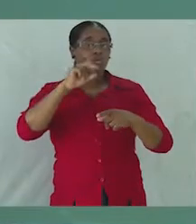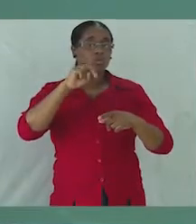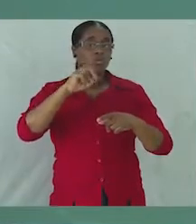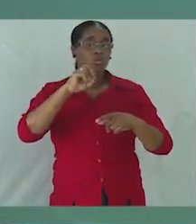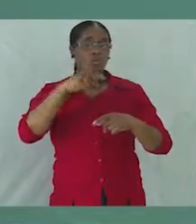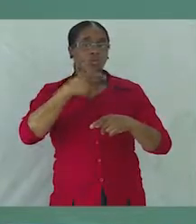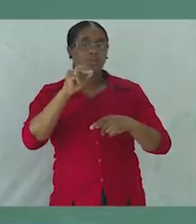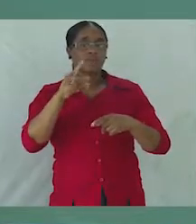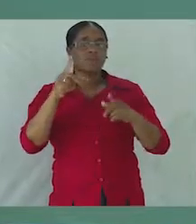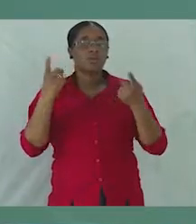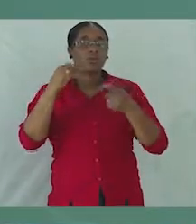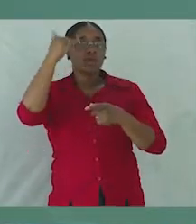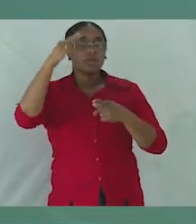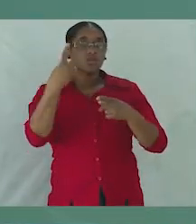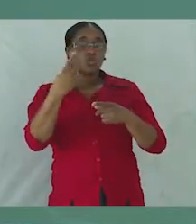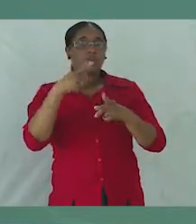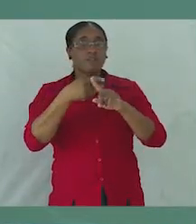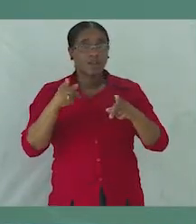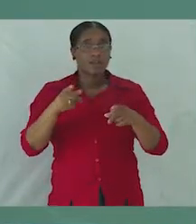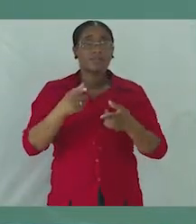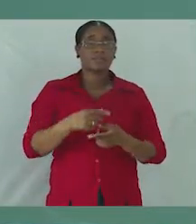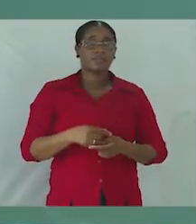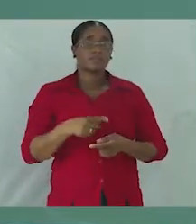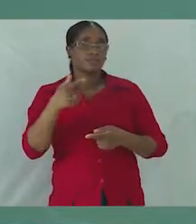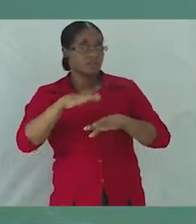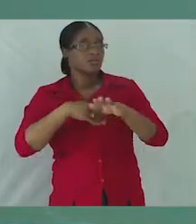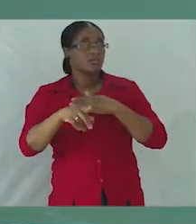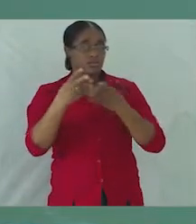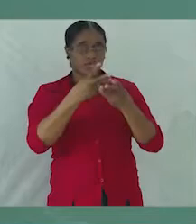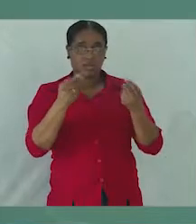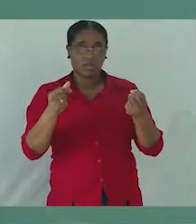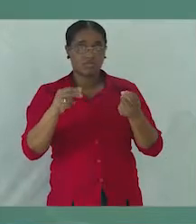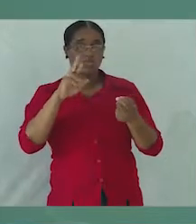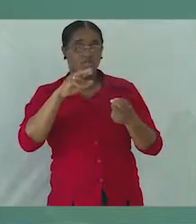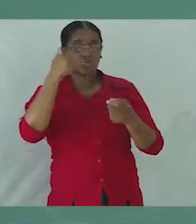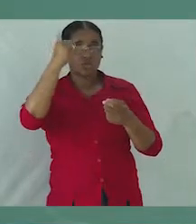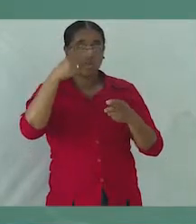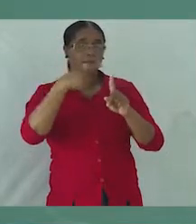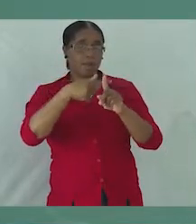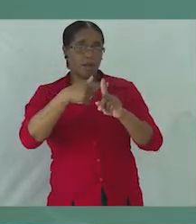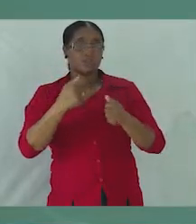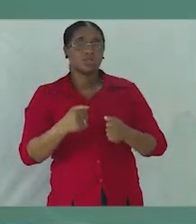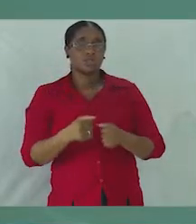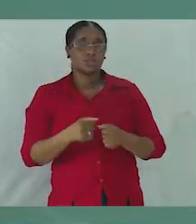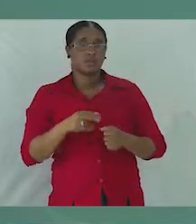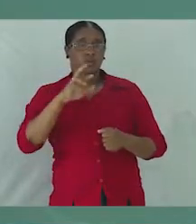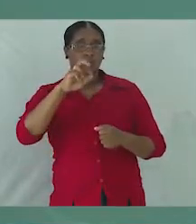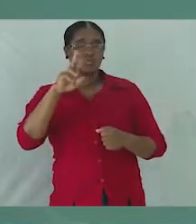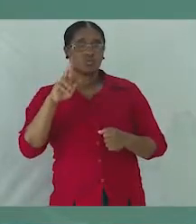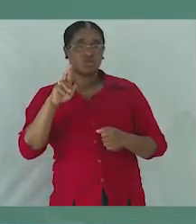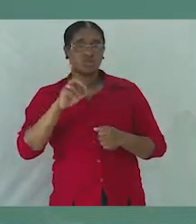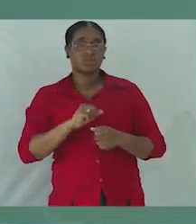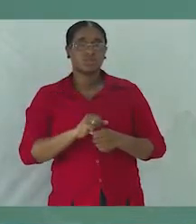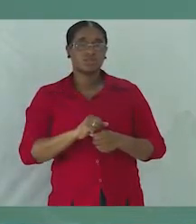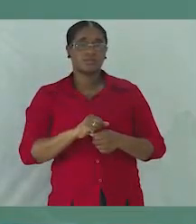uma diferença. Então, devemos desenvolver o produto notável. X ao quadrado mais